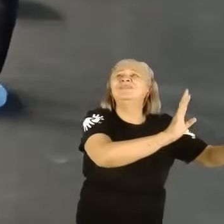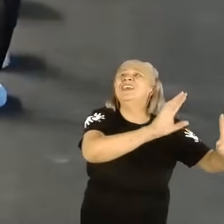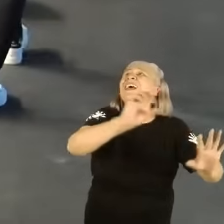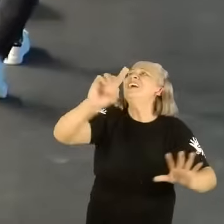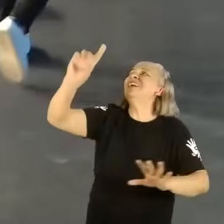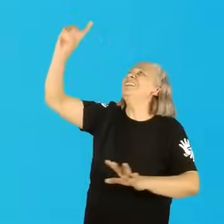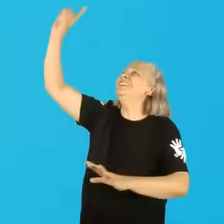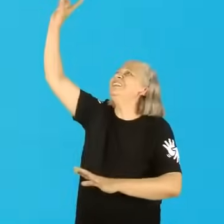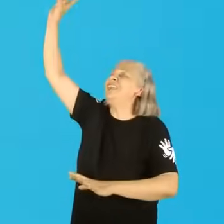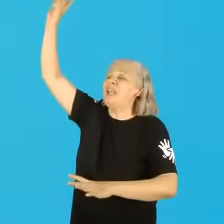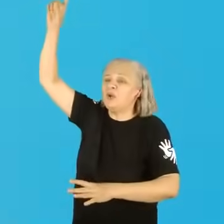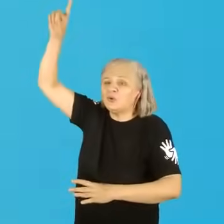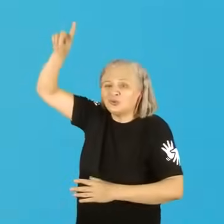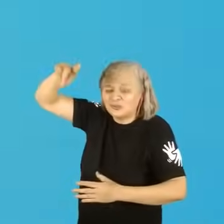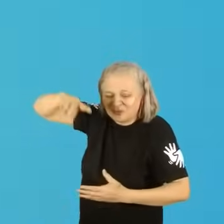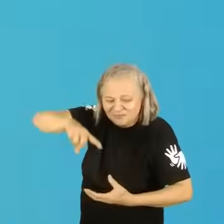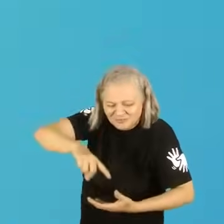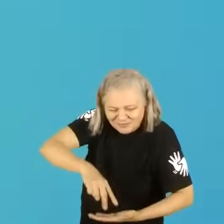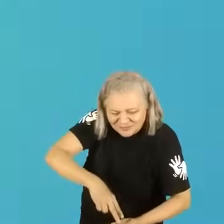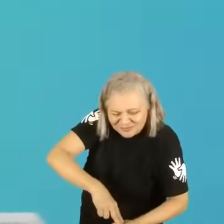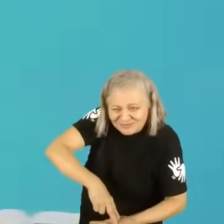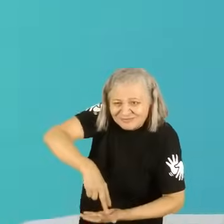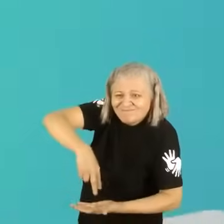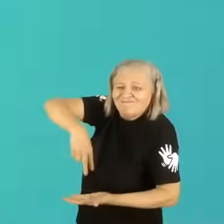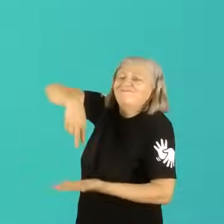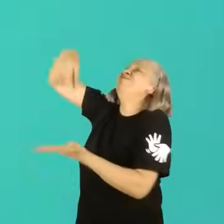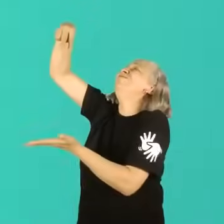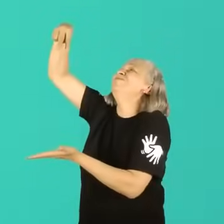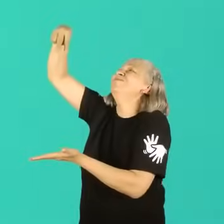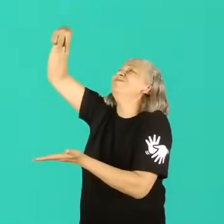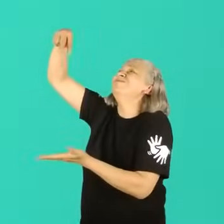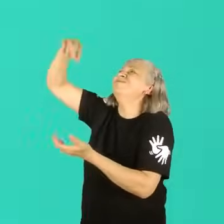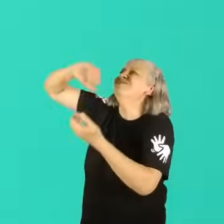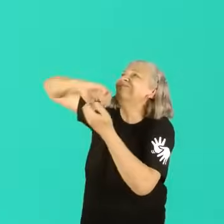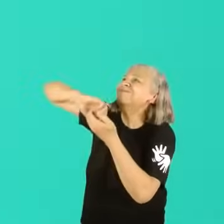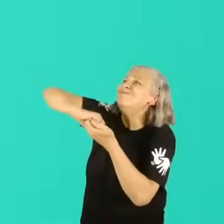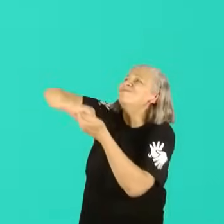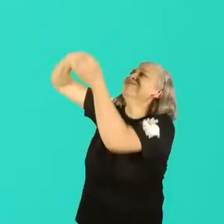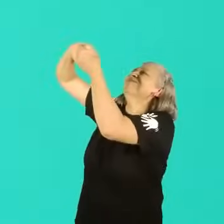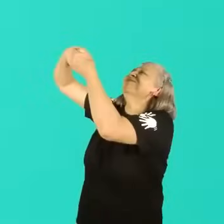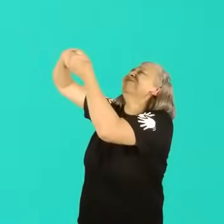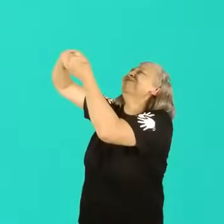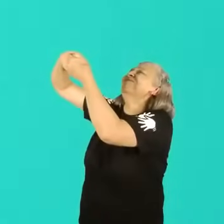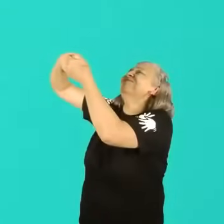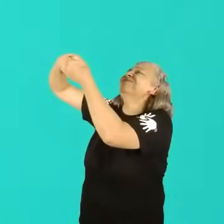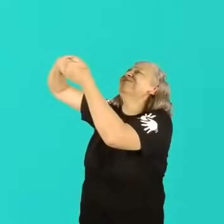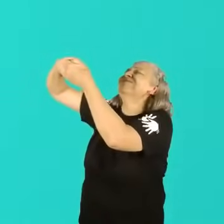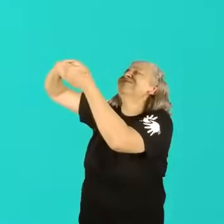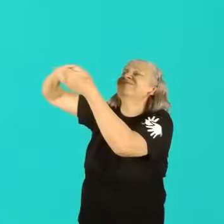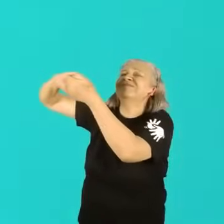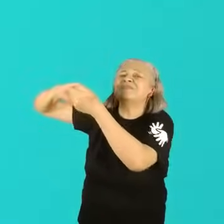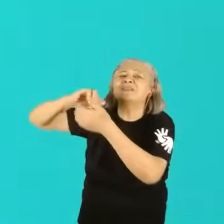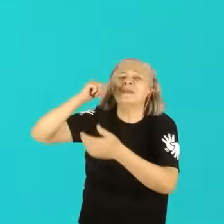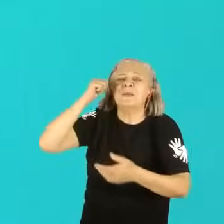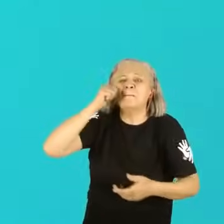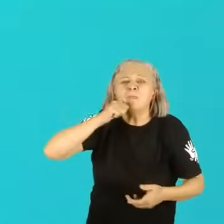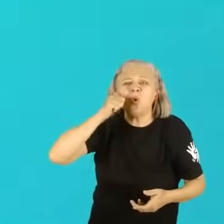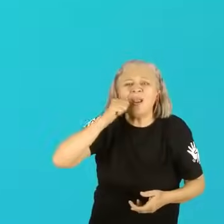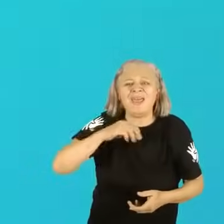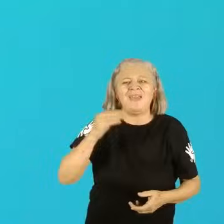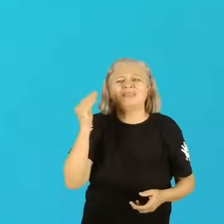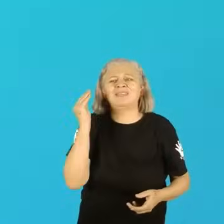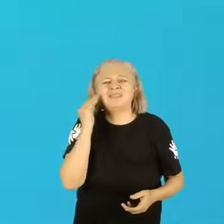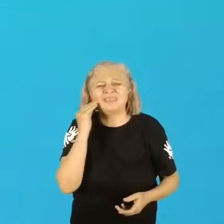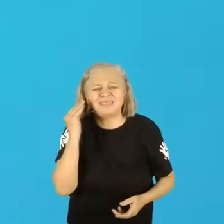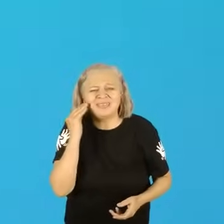você esteja que a graça de Deus não possa te alcançar. Ela tentou de tudo, ela já não tinha mais nada.